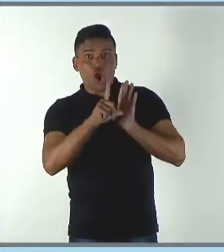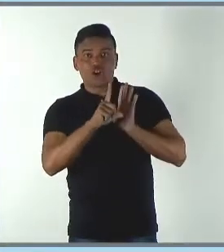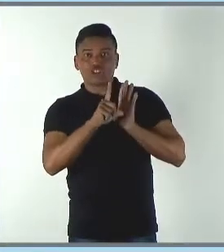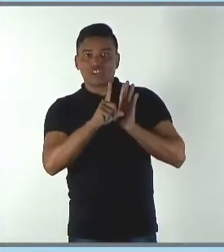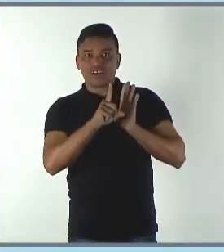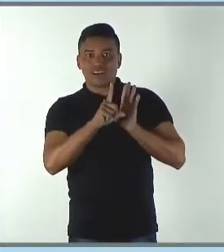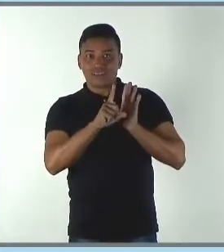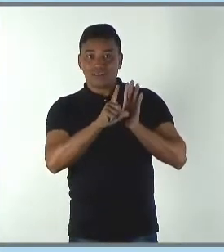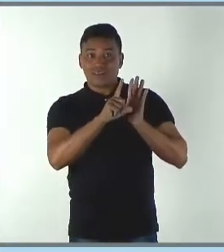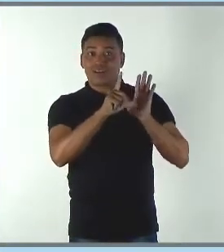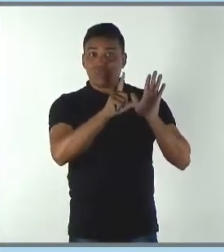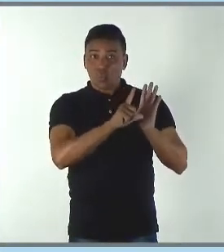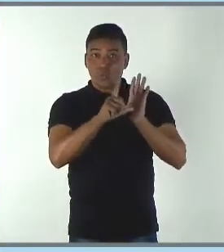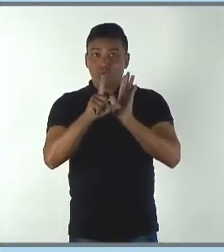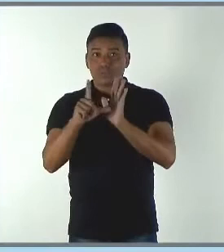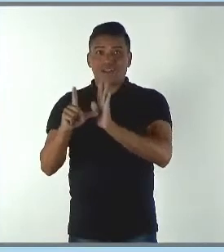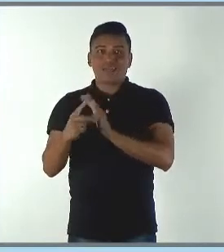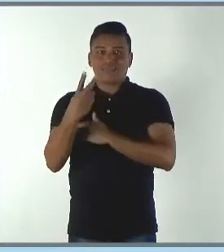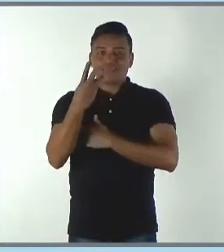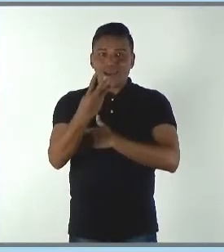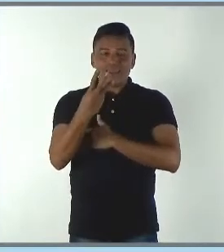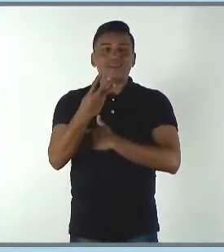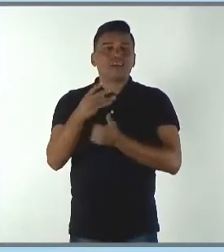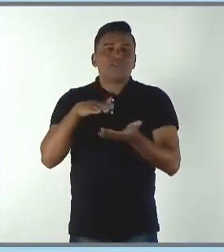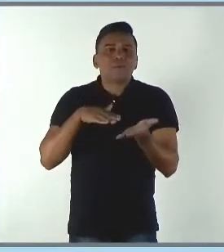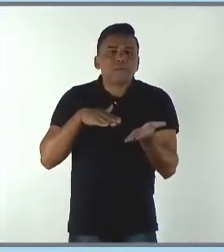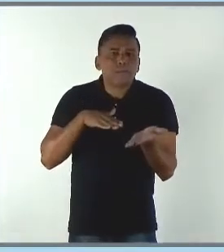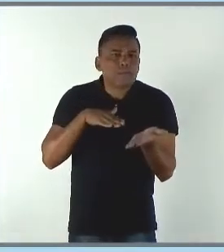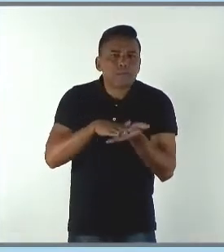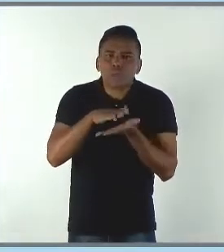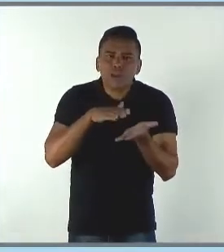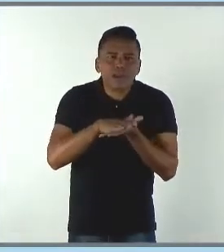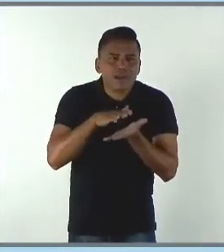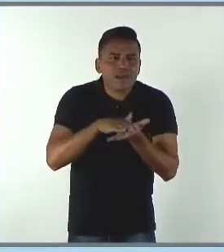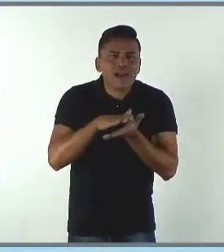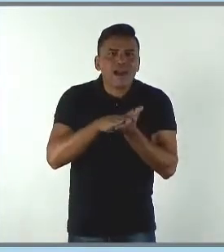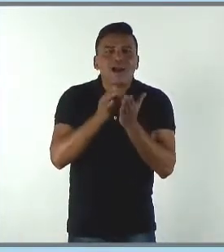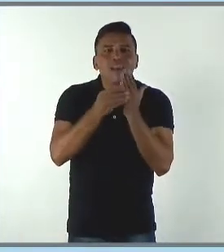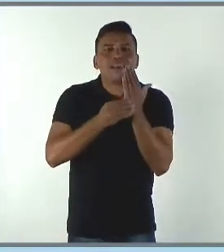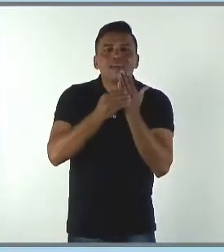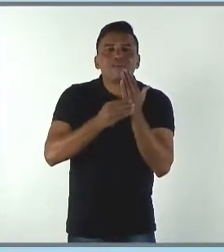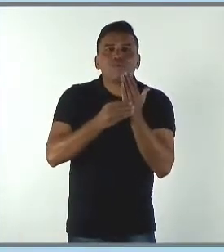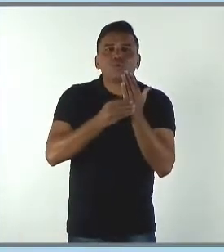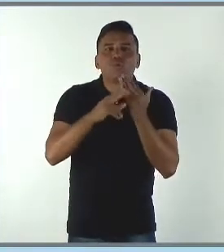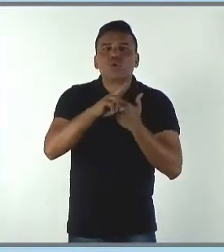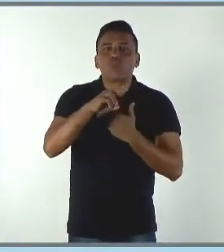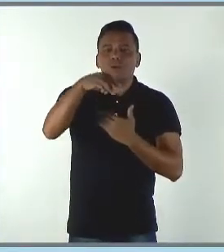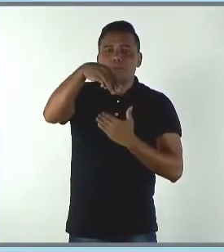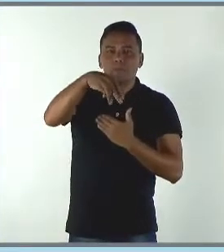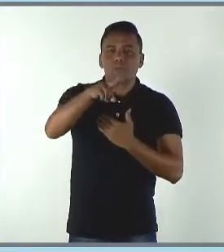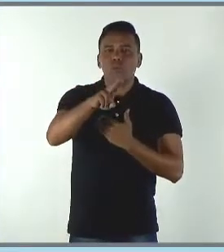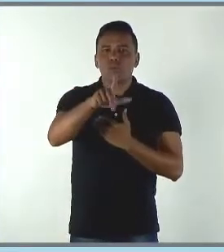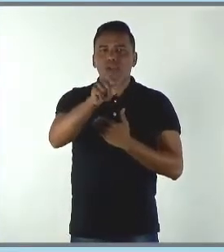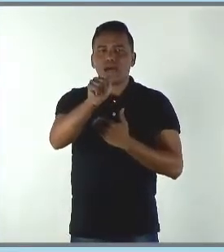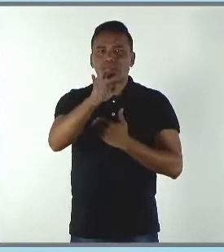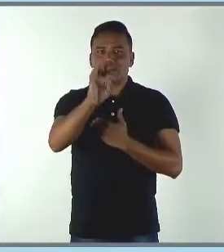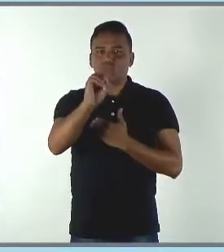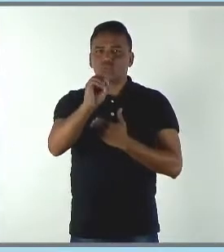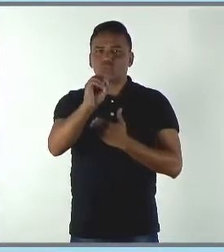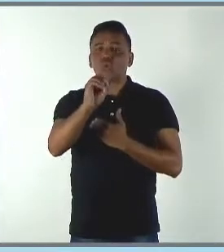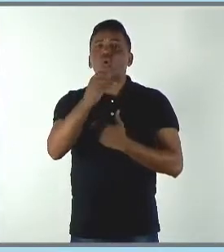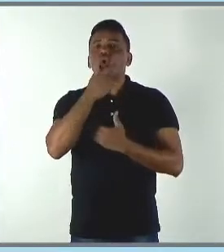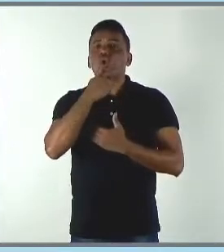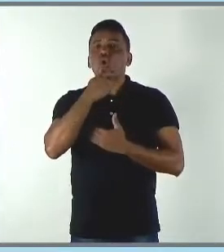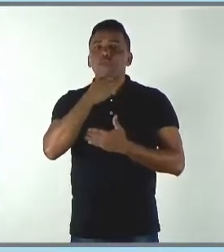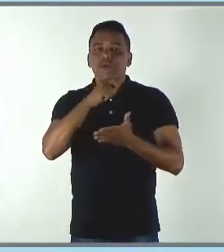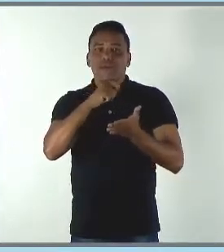gráfica e uma editora que vai publicar, entre outros, o livro Mulato, do Luiz Azevedo, né, que é um marco da